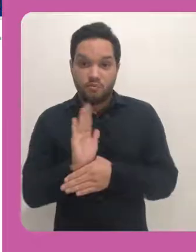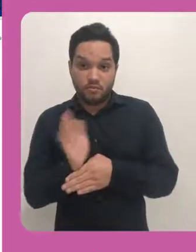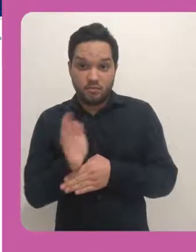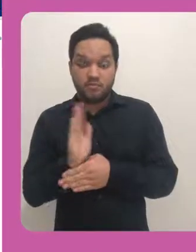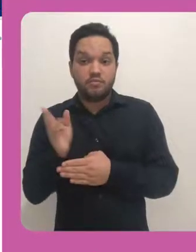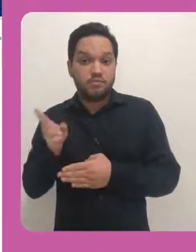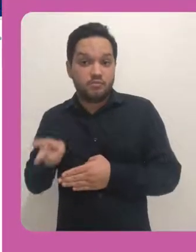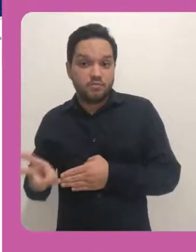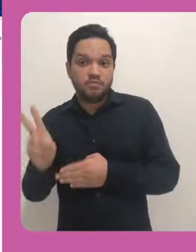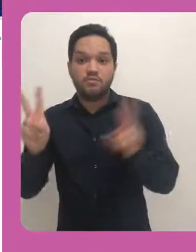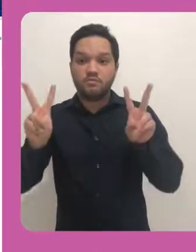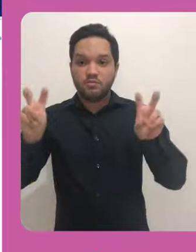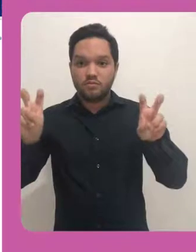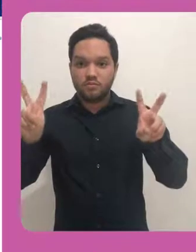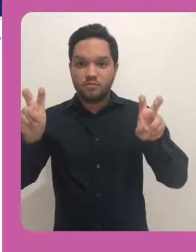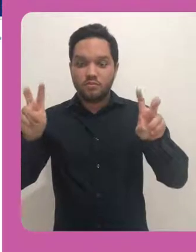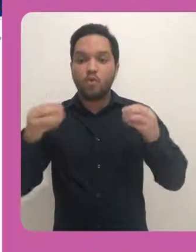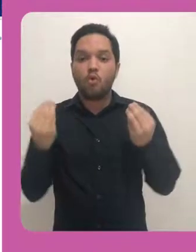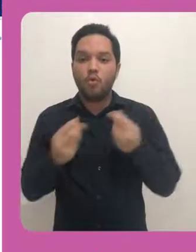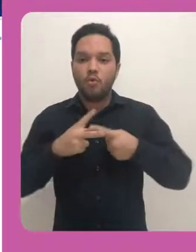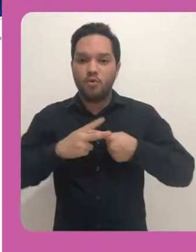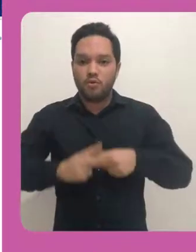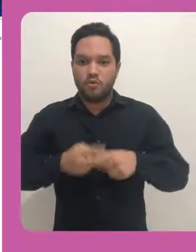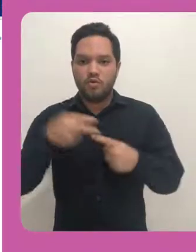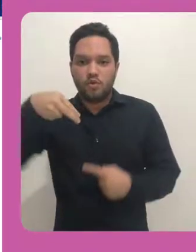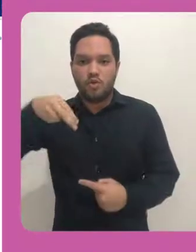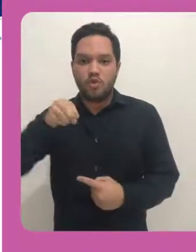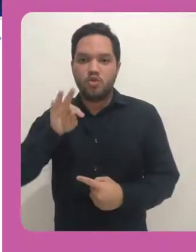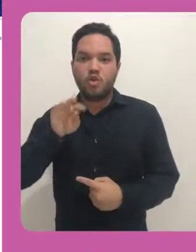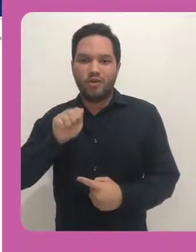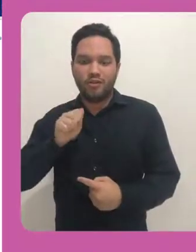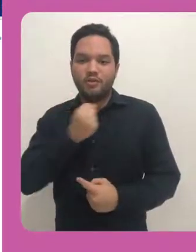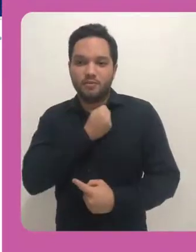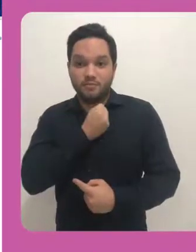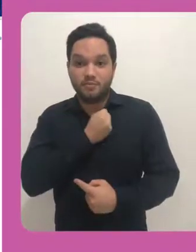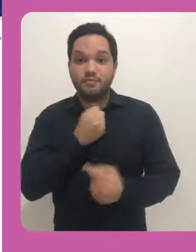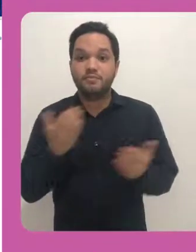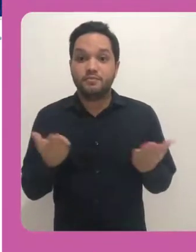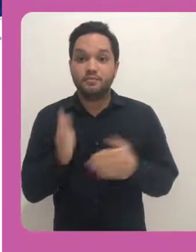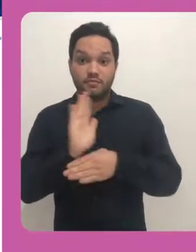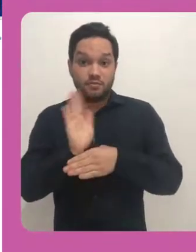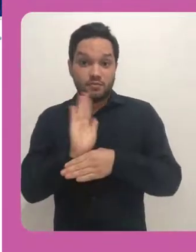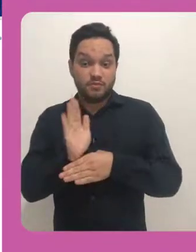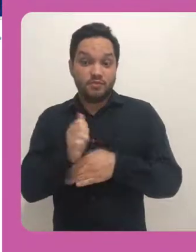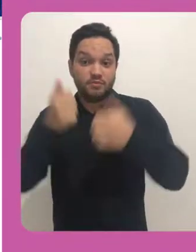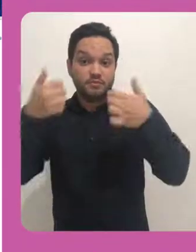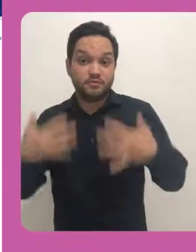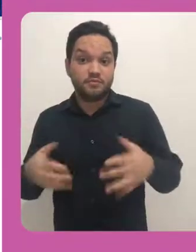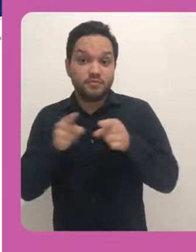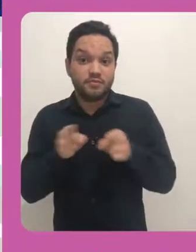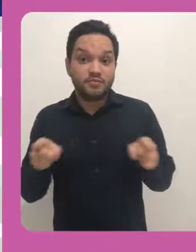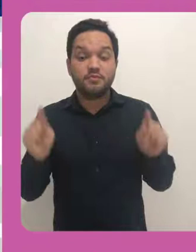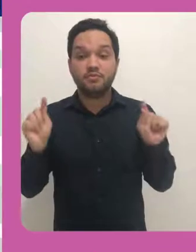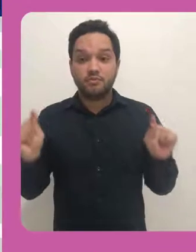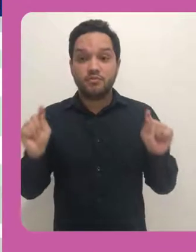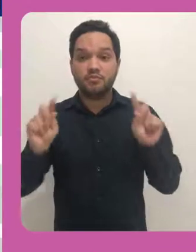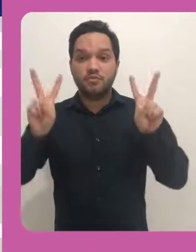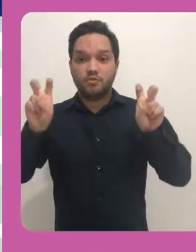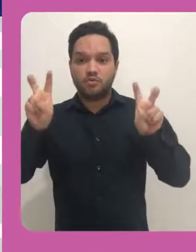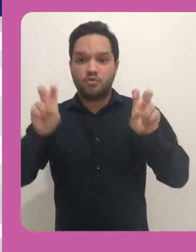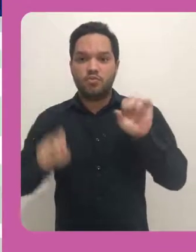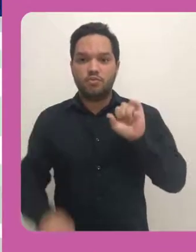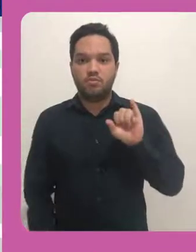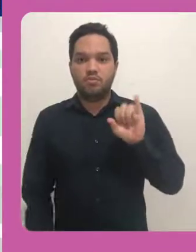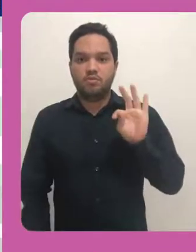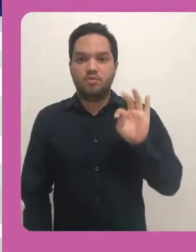esse vídeo é uma continuação dos vídeos sobre as configurações do livro de notas. Nesse vídeo, então, eu vou falar para vocês sobre o